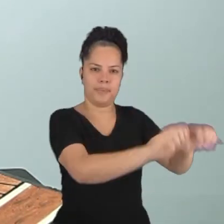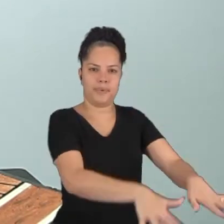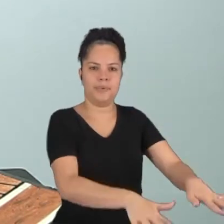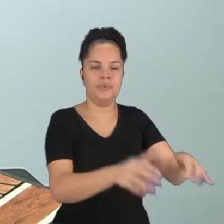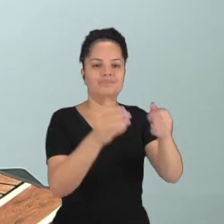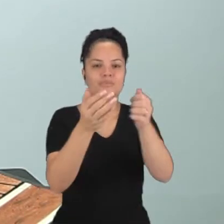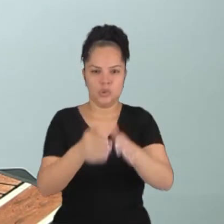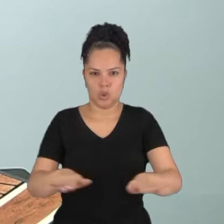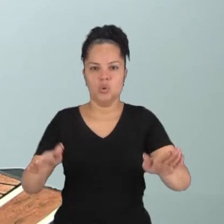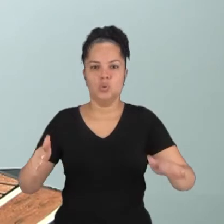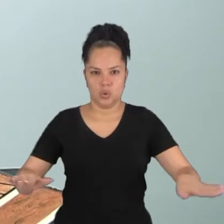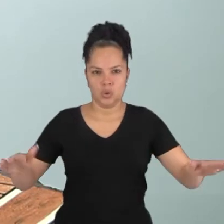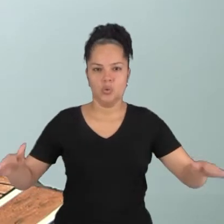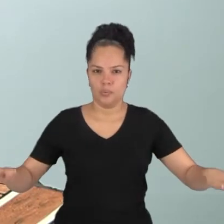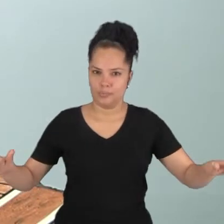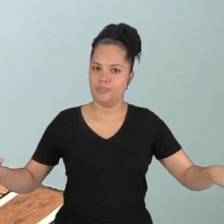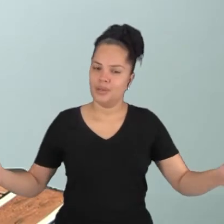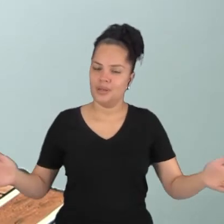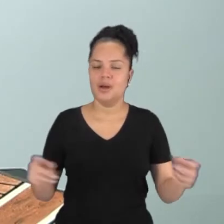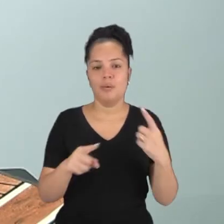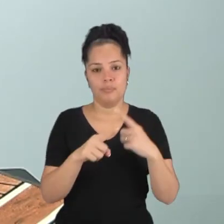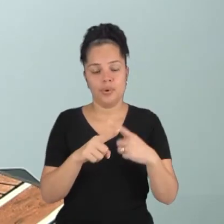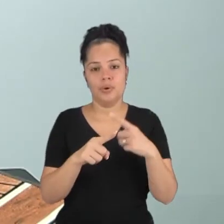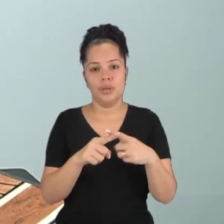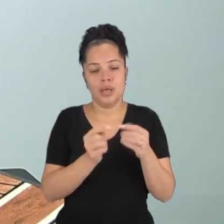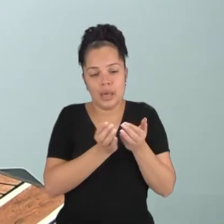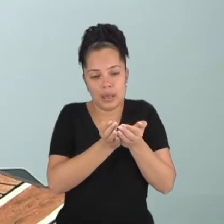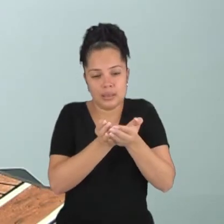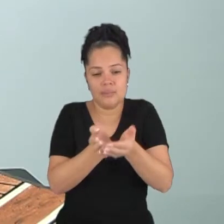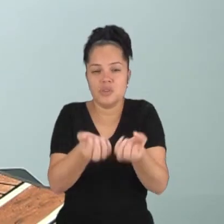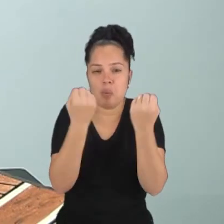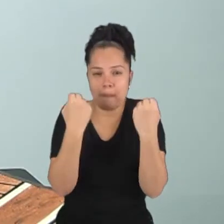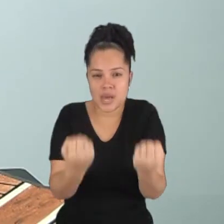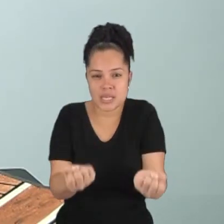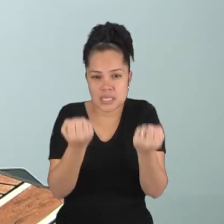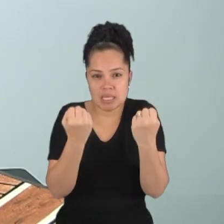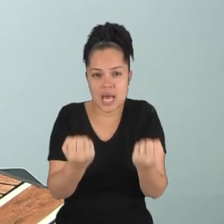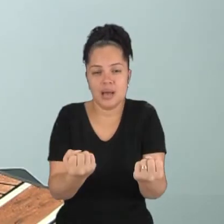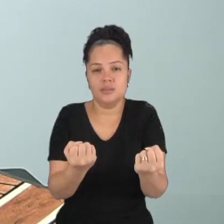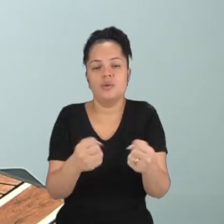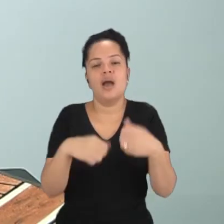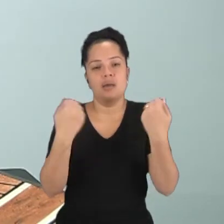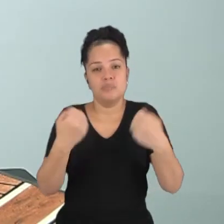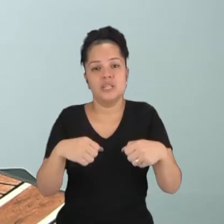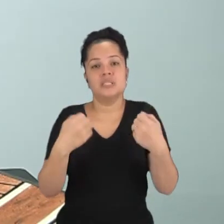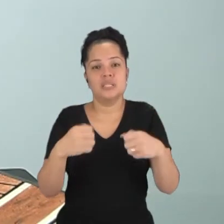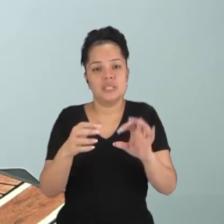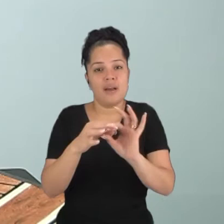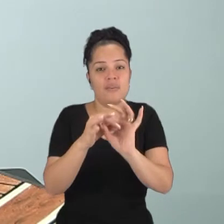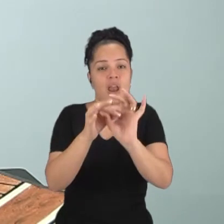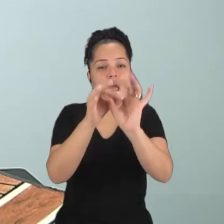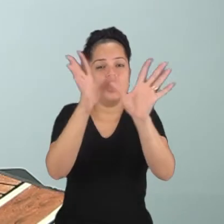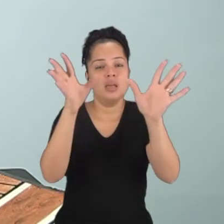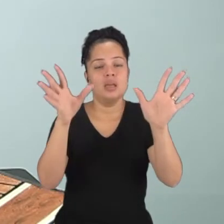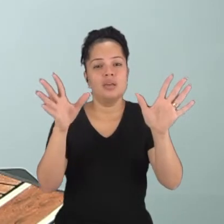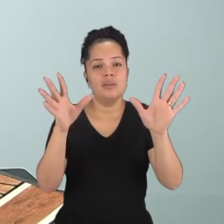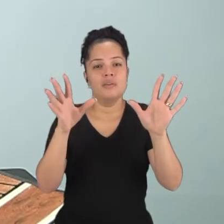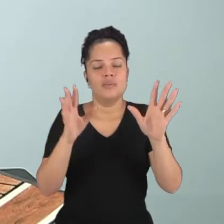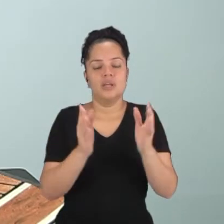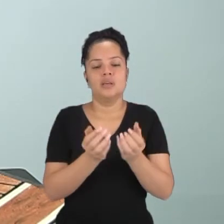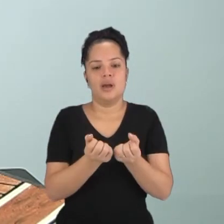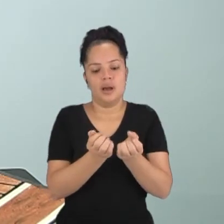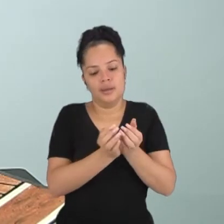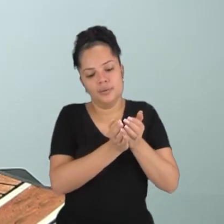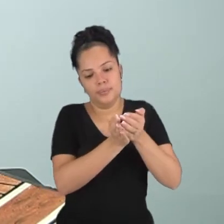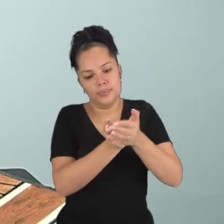navios corriam o risco de naufragar, né? Então, precisava se libertar de cargas e eles se libertavam